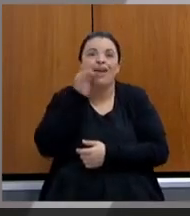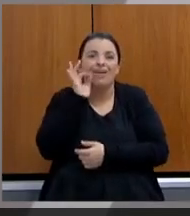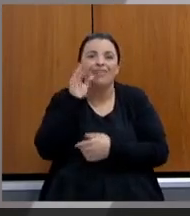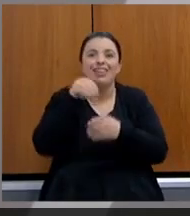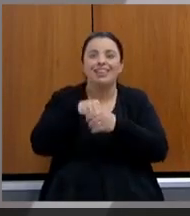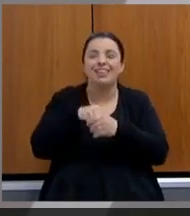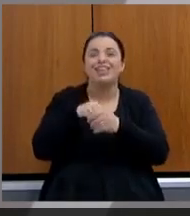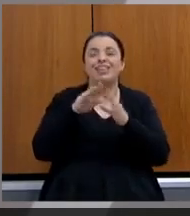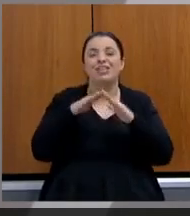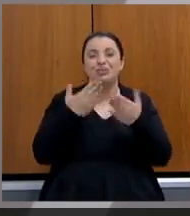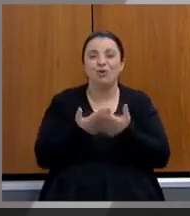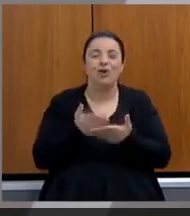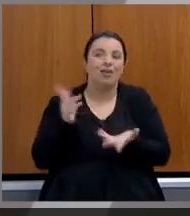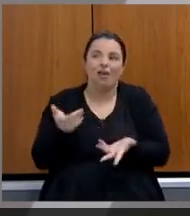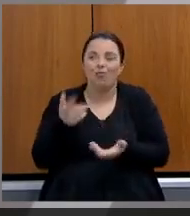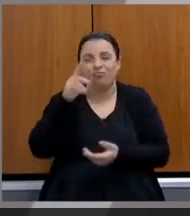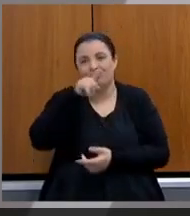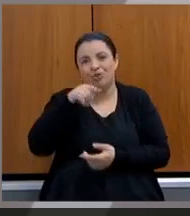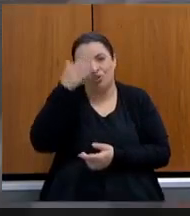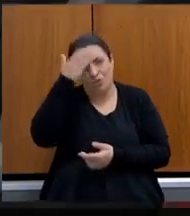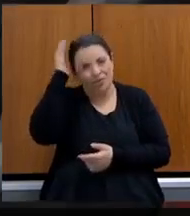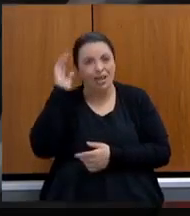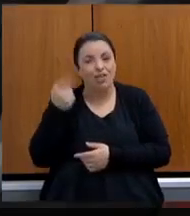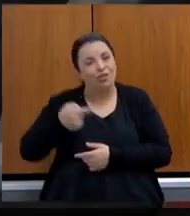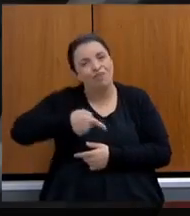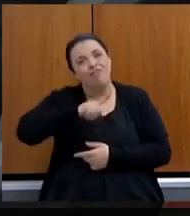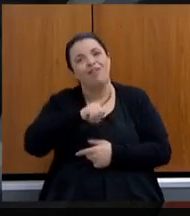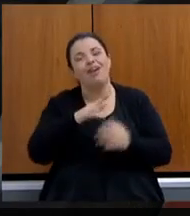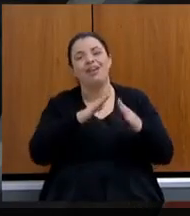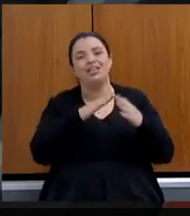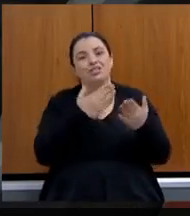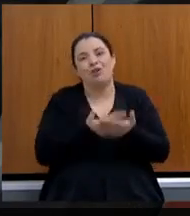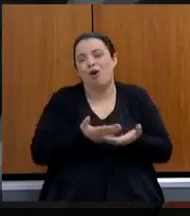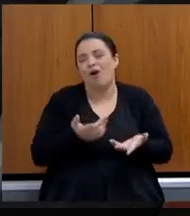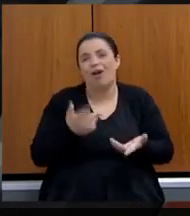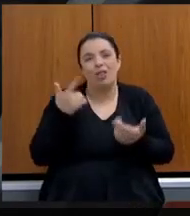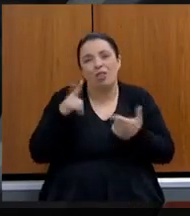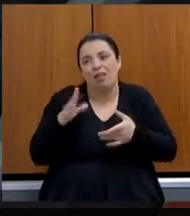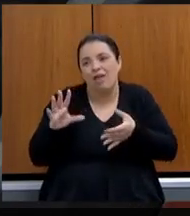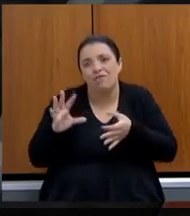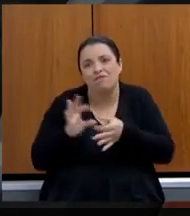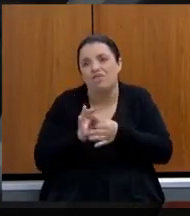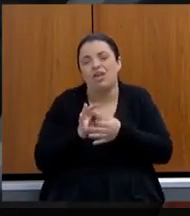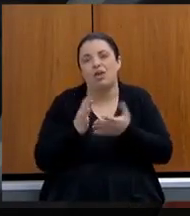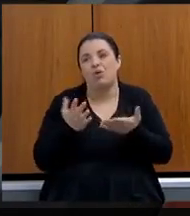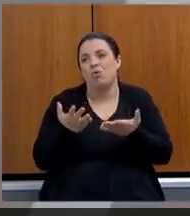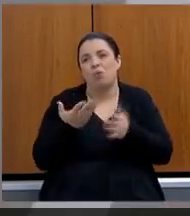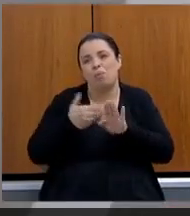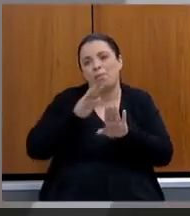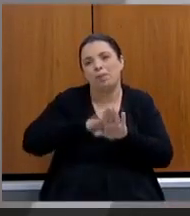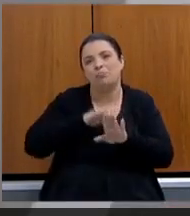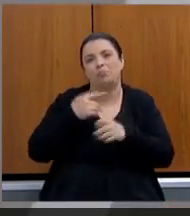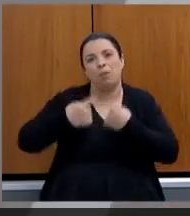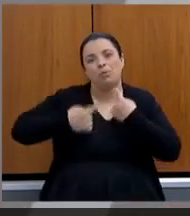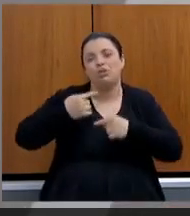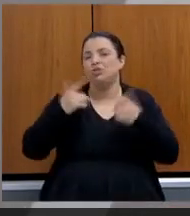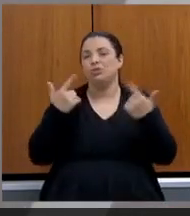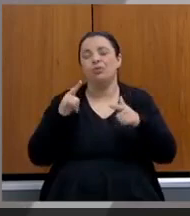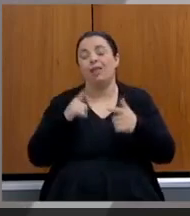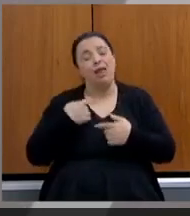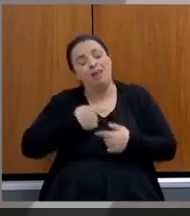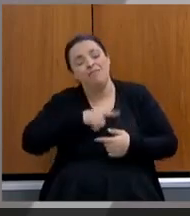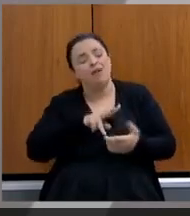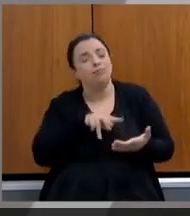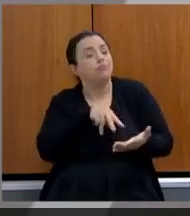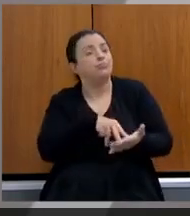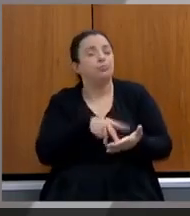na escola Independente de políticos o ele vai lá conhecer a realidade da educação